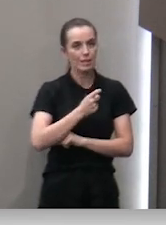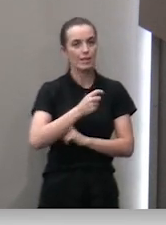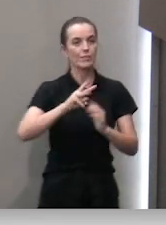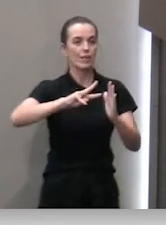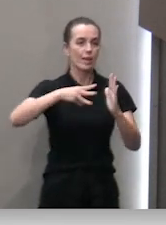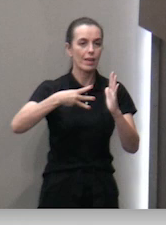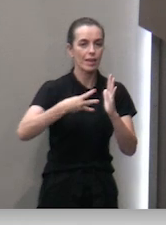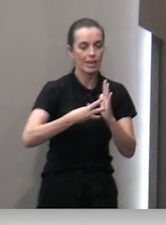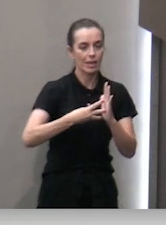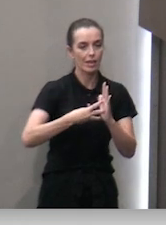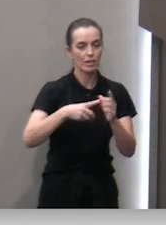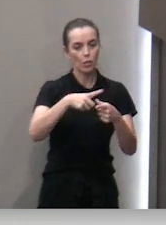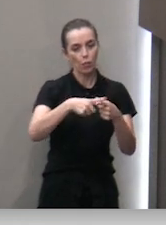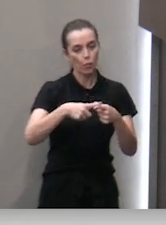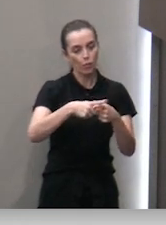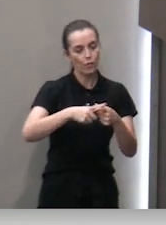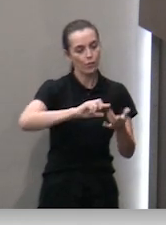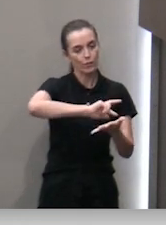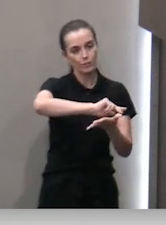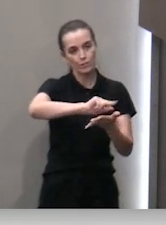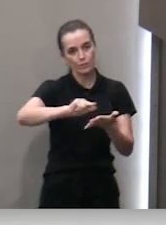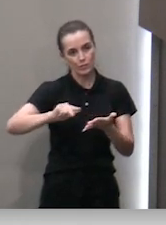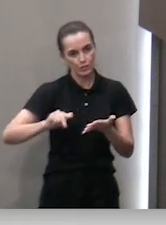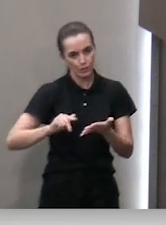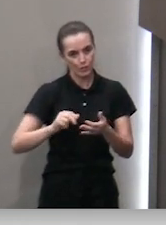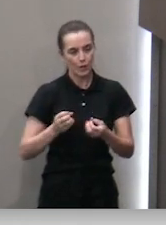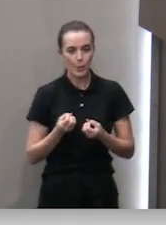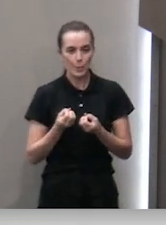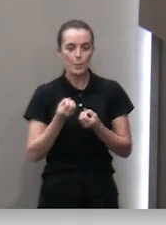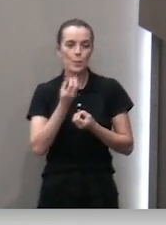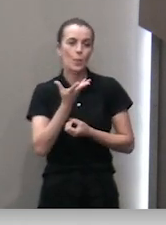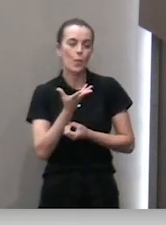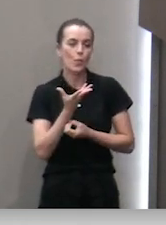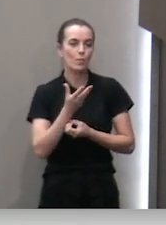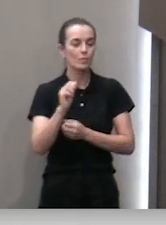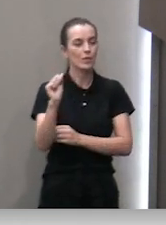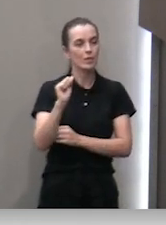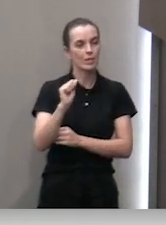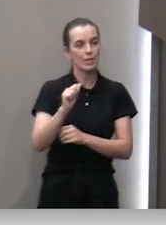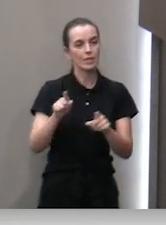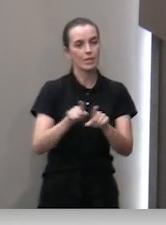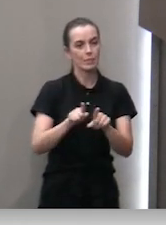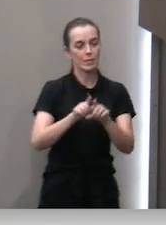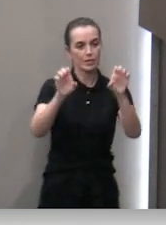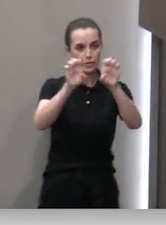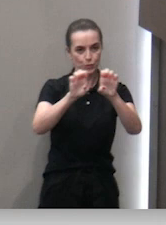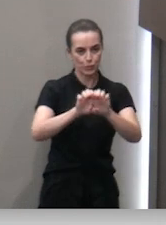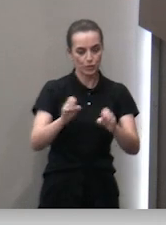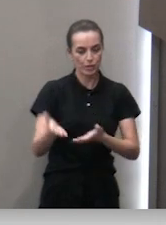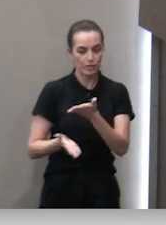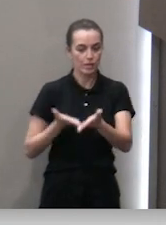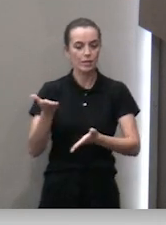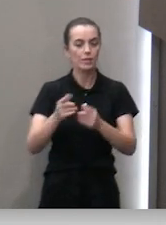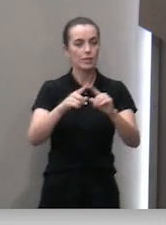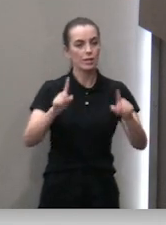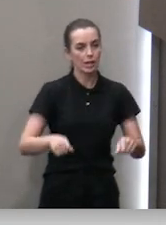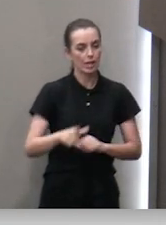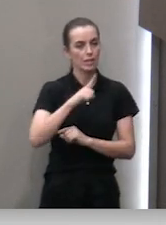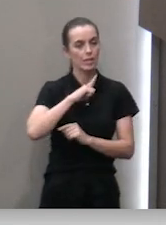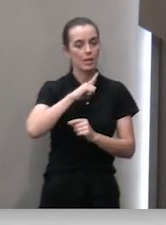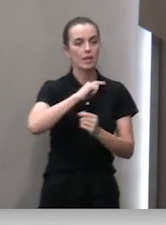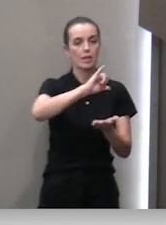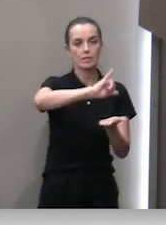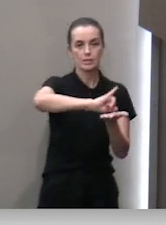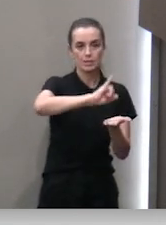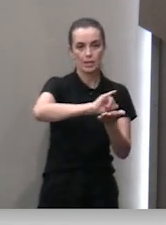com condições especiais para os associados, uma estrutura para atendimento ao servidor, que nós temos a nossa sede administrativa,